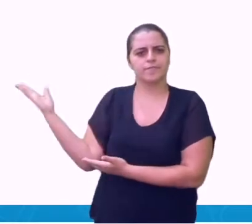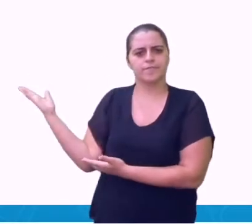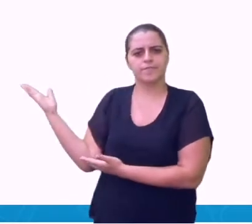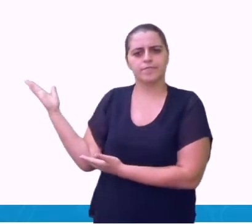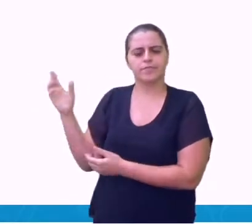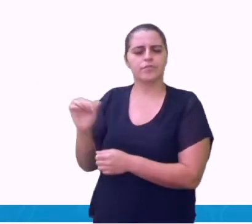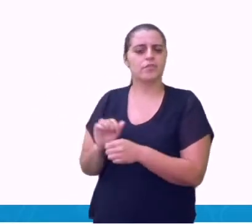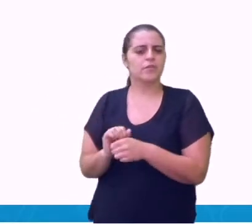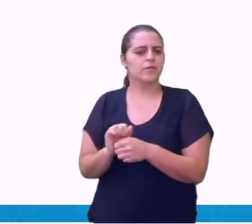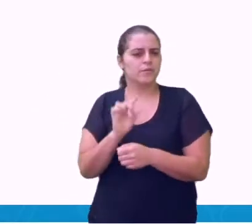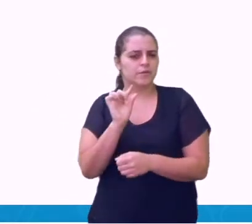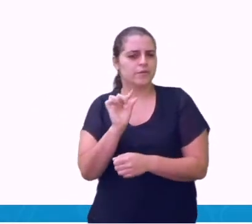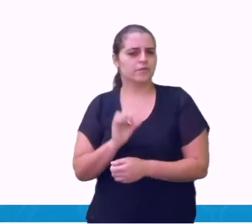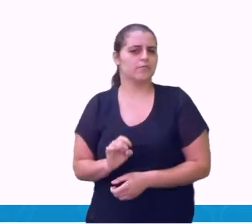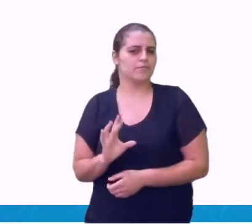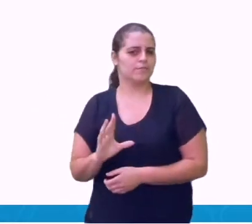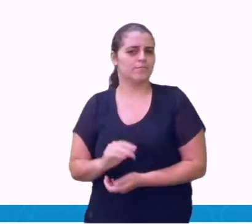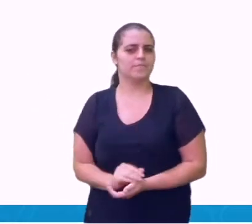Só um minutinho.